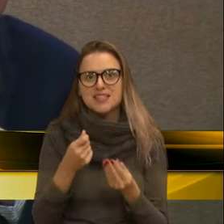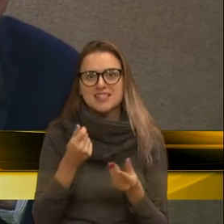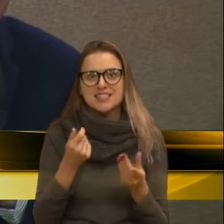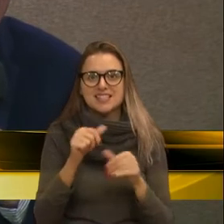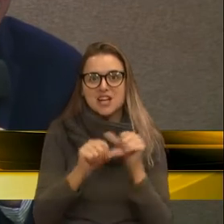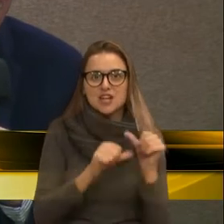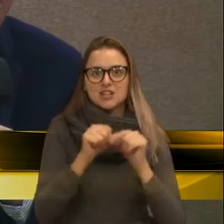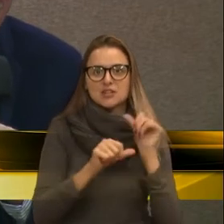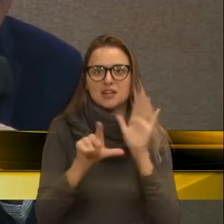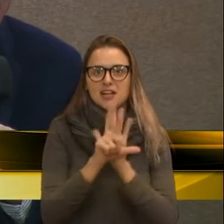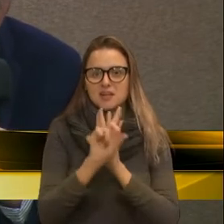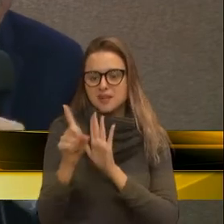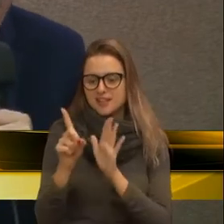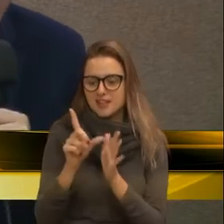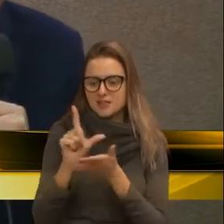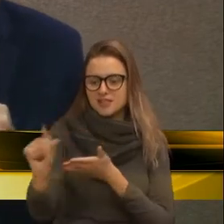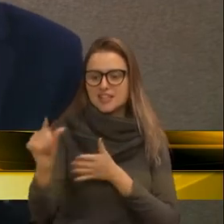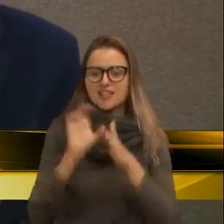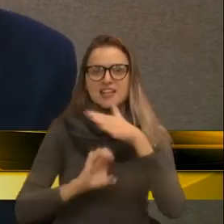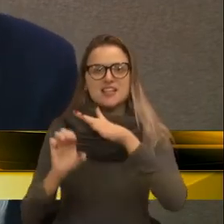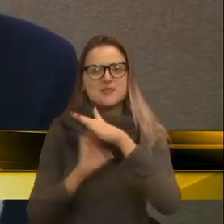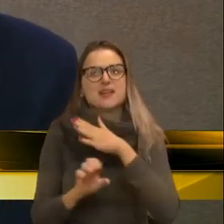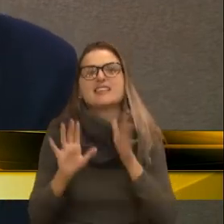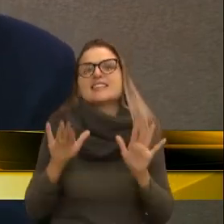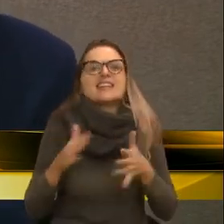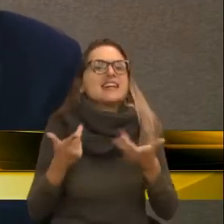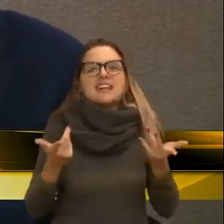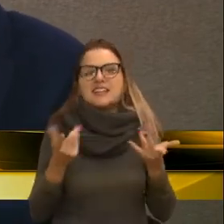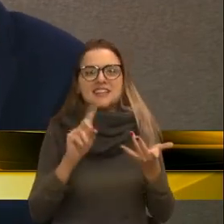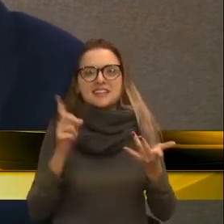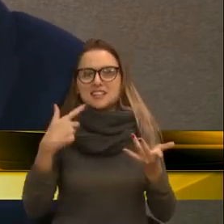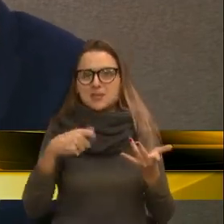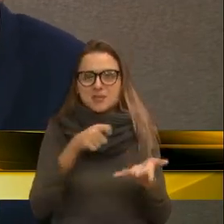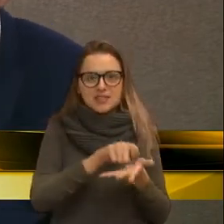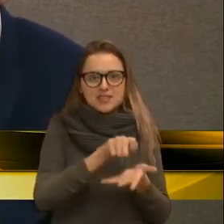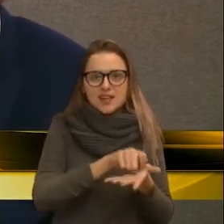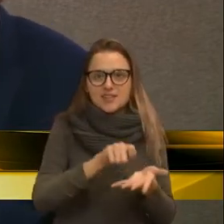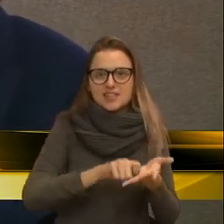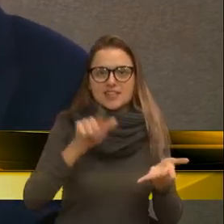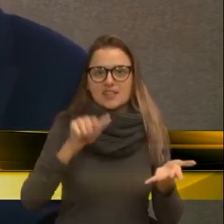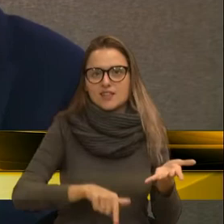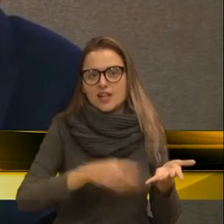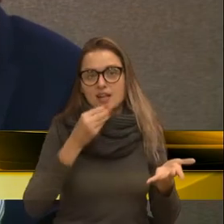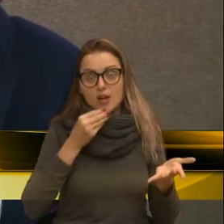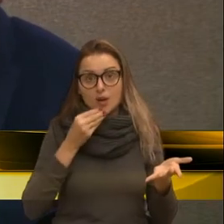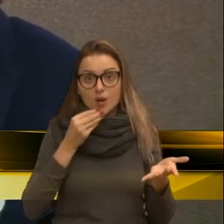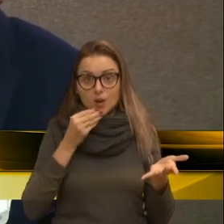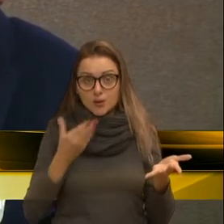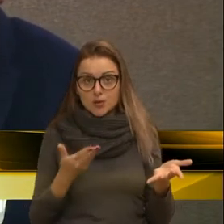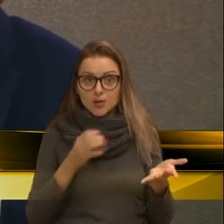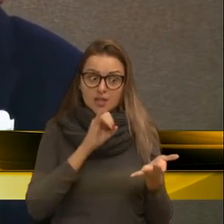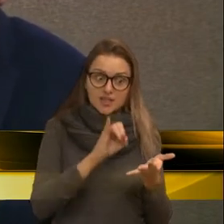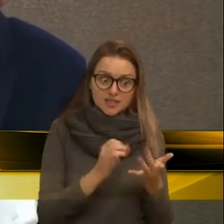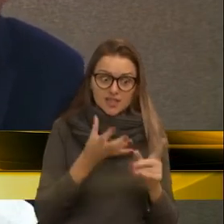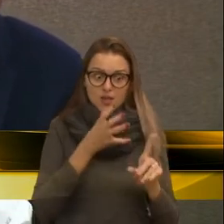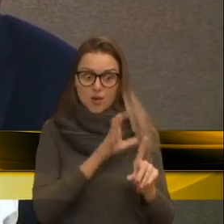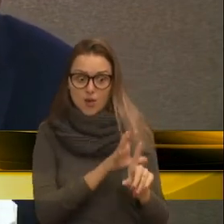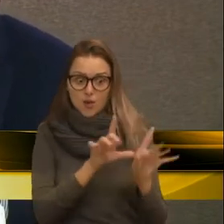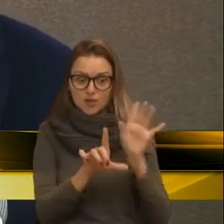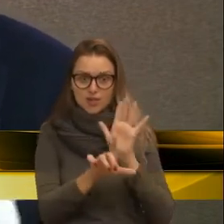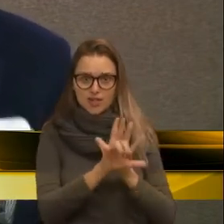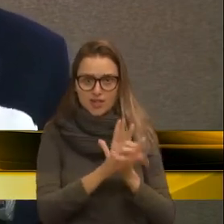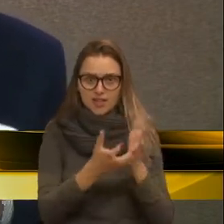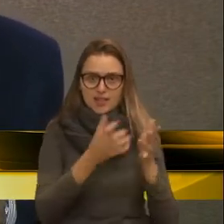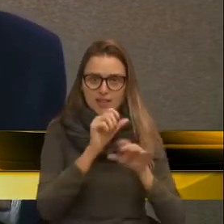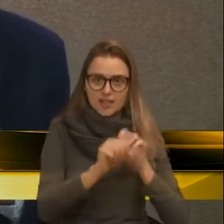empresas. Mas isso não precisava nem escrever, é o óbvio. Se ele contraria, se ele está querendo